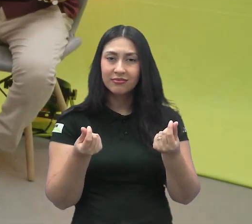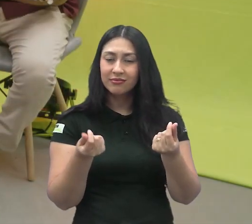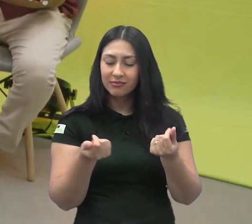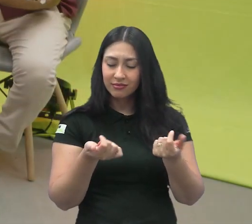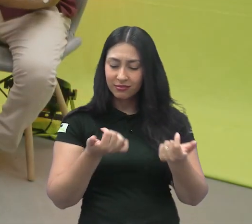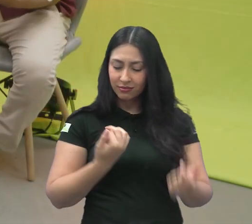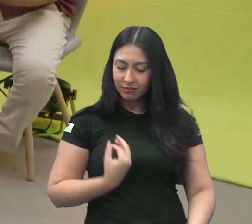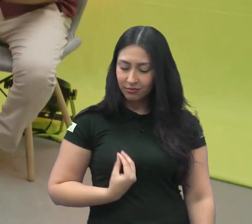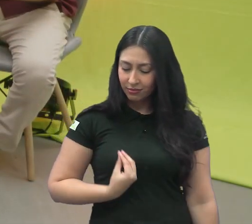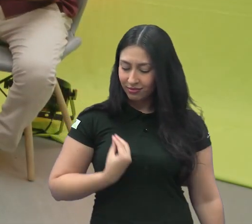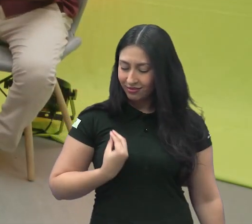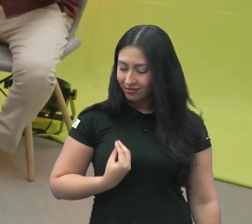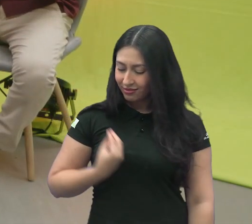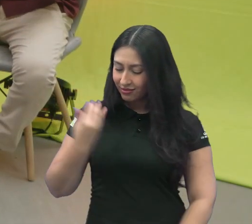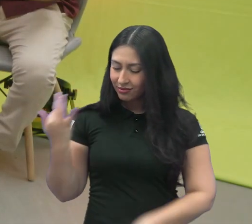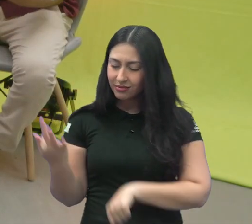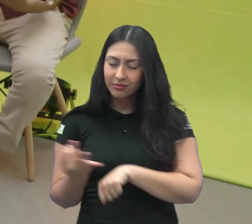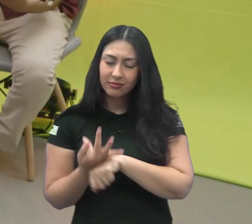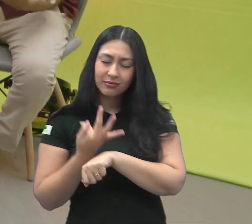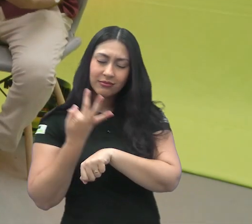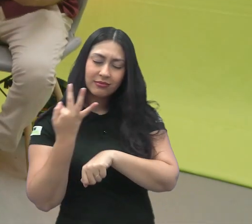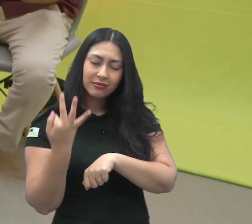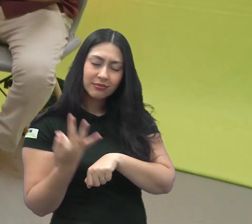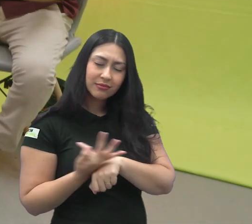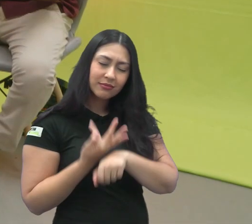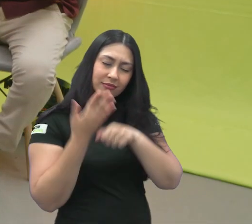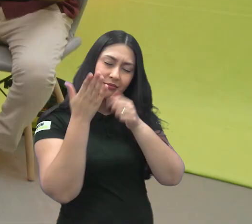Quer sobreviver.